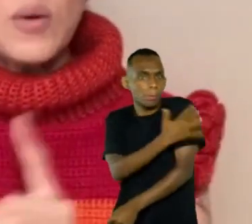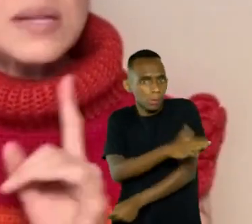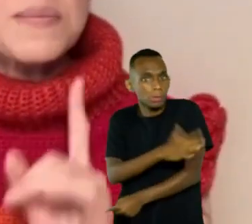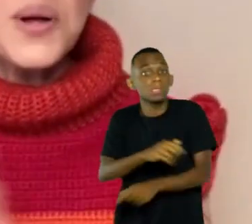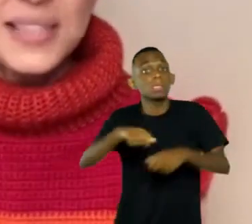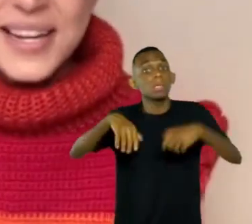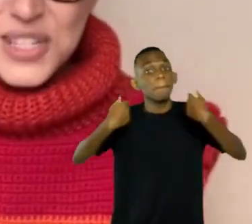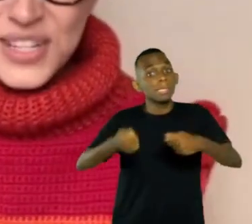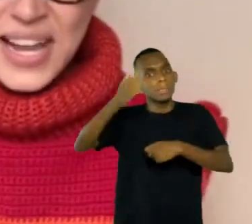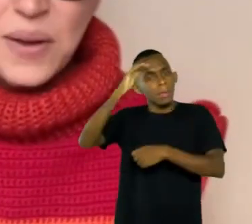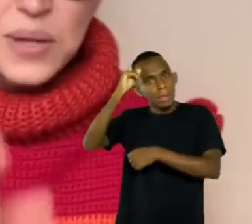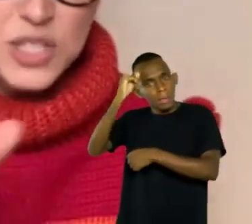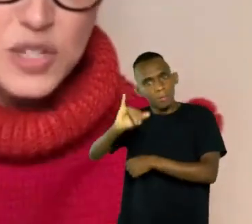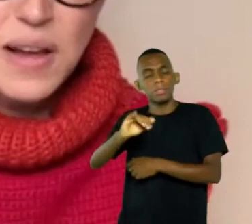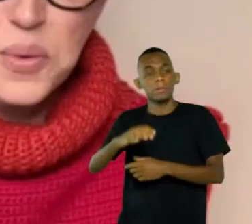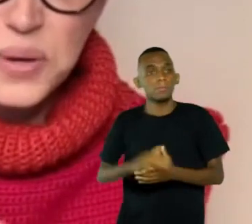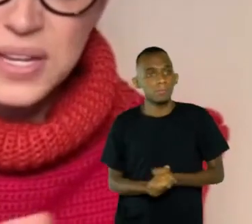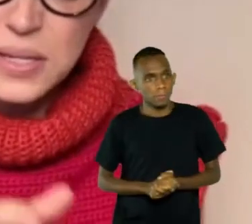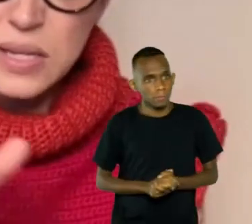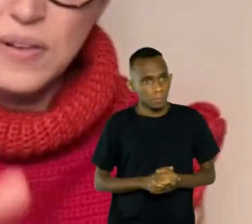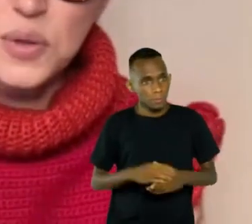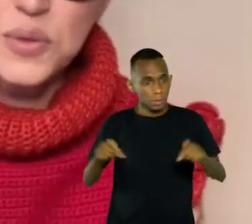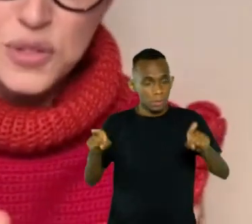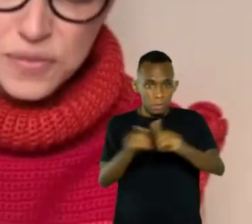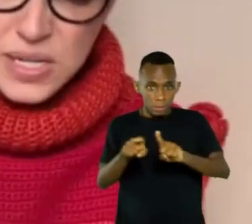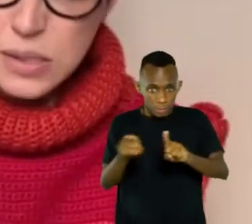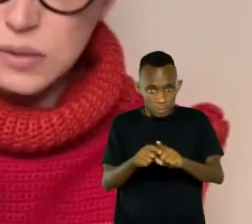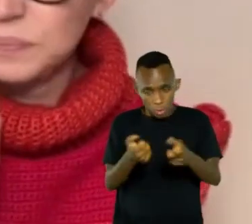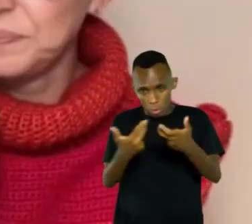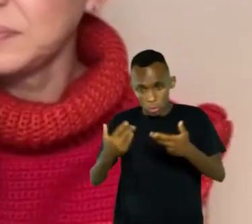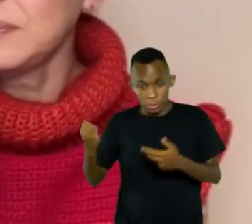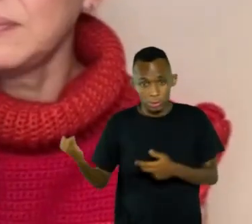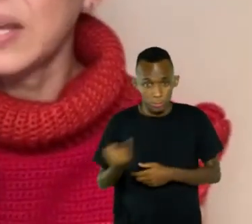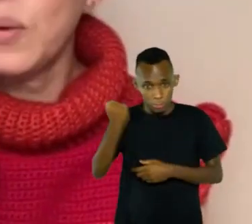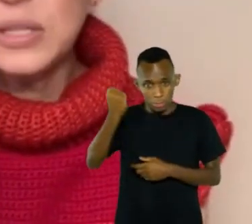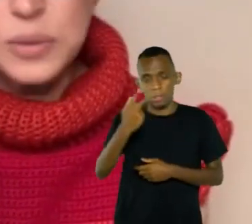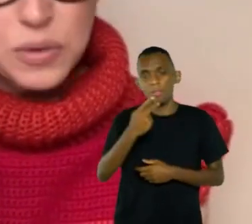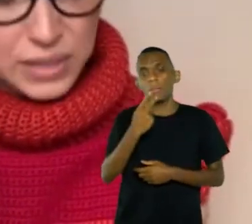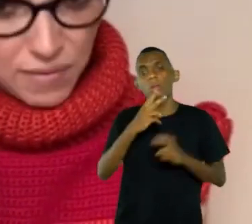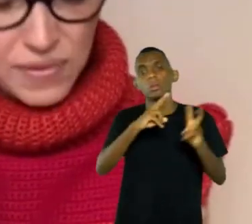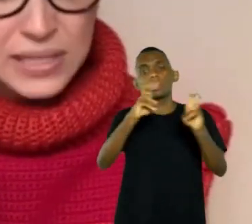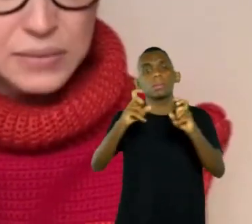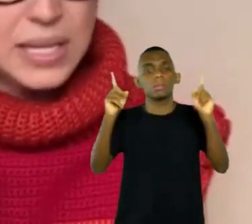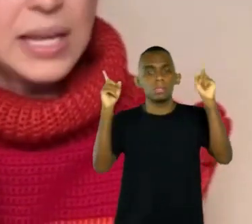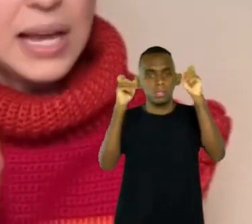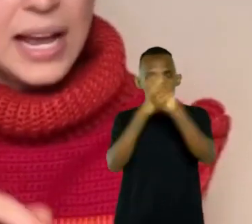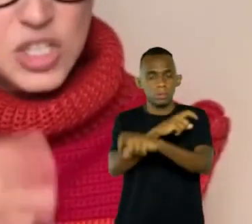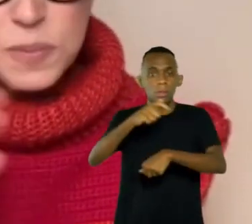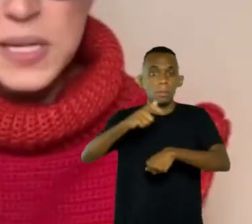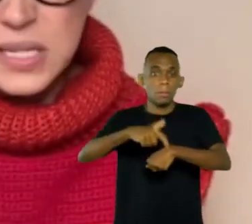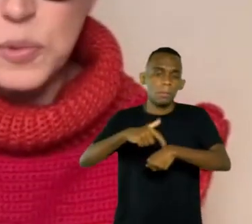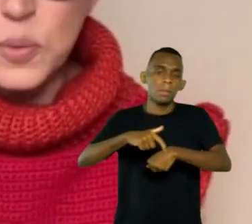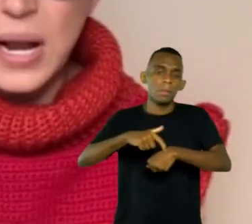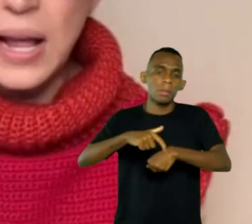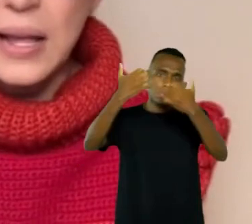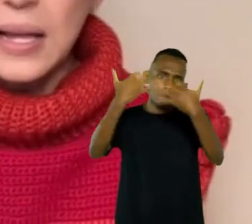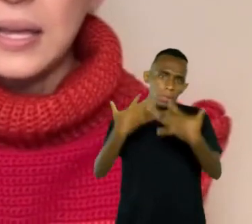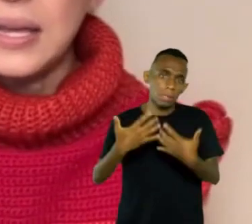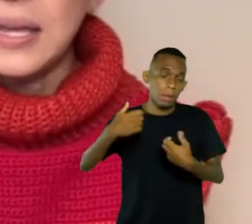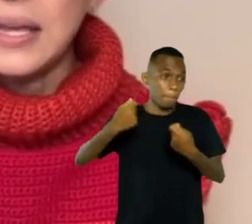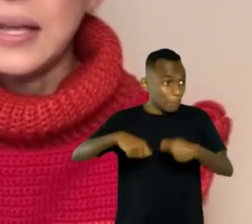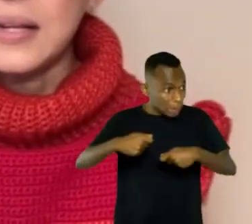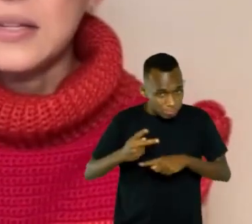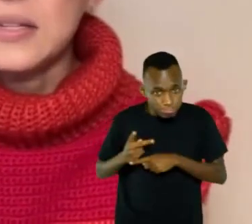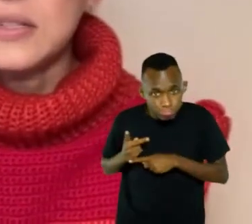E uma coisa importante, né? Quando a gente falou aí, que você falou do difícil, quando eu estava falando que a gente precisa procurar